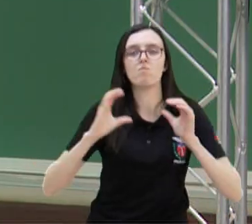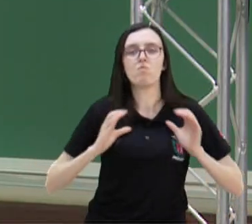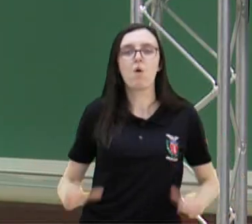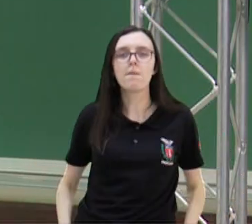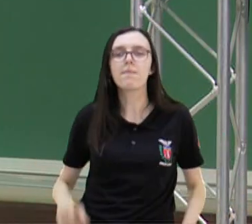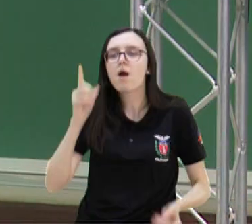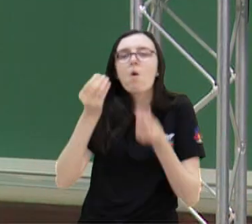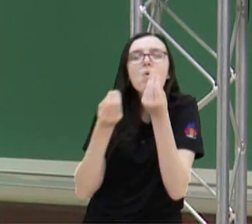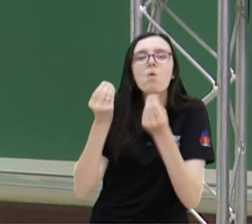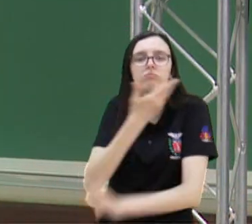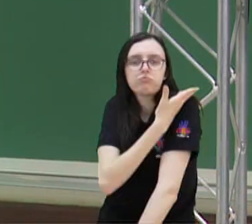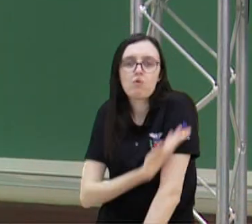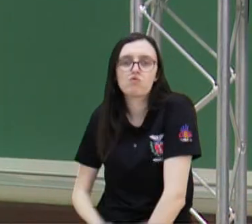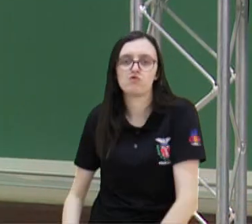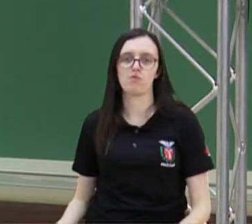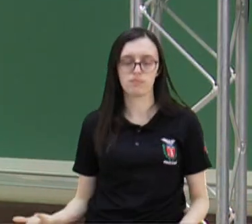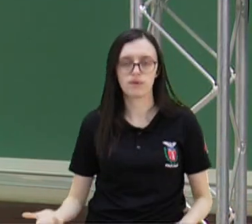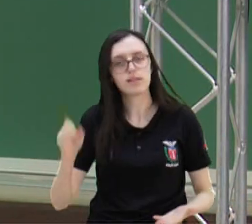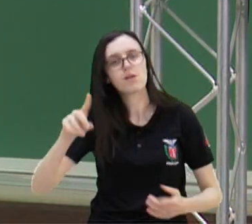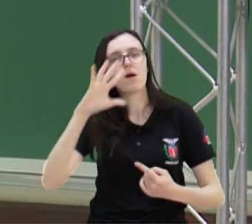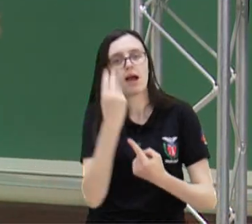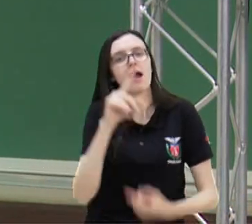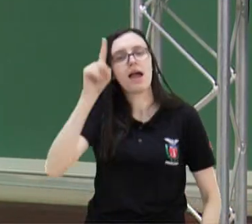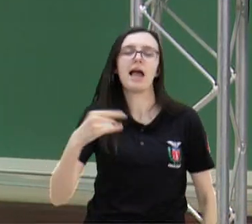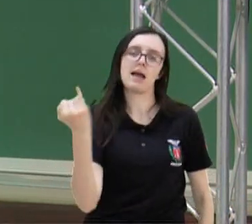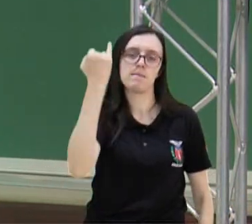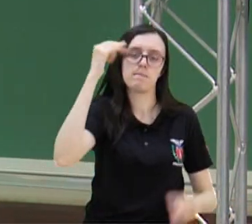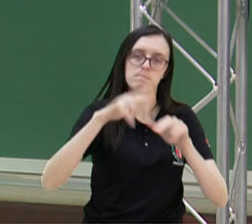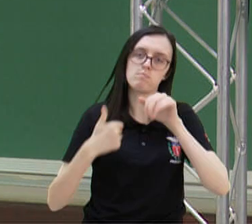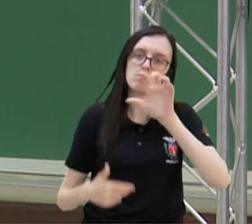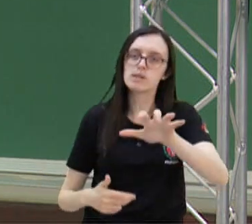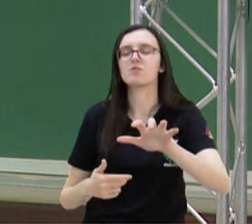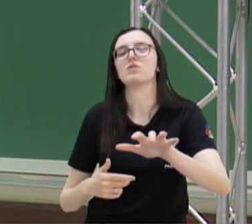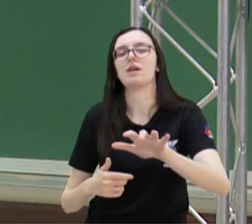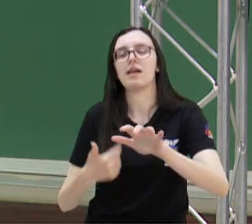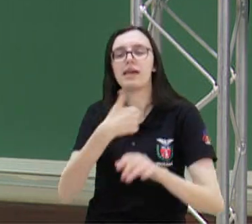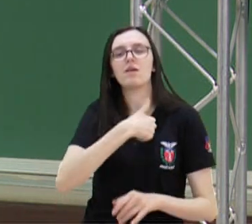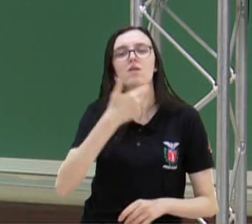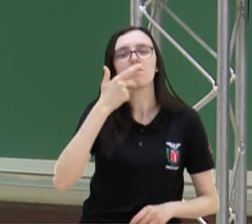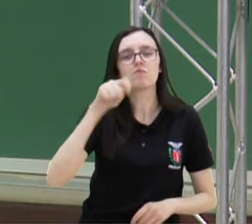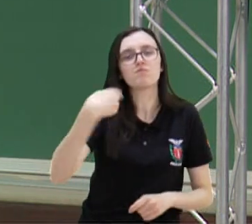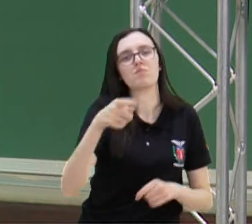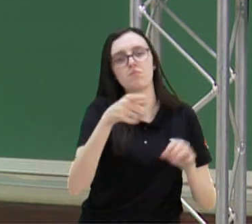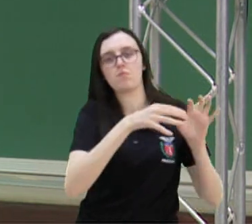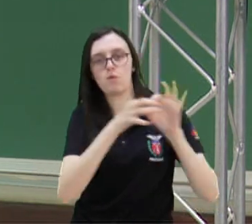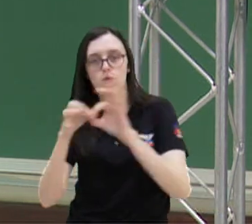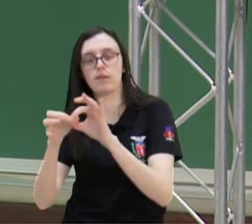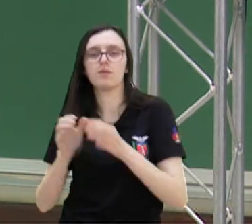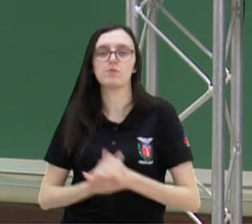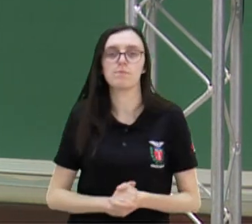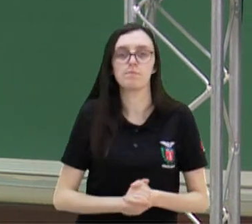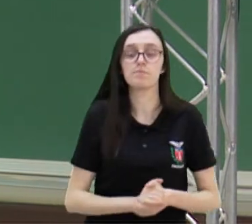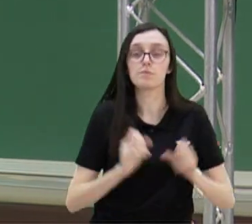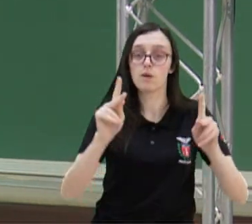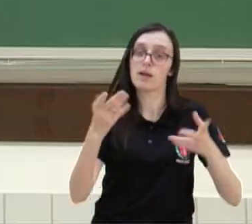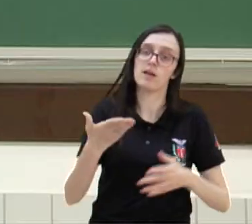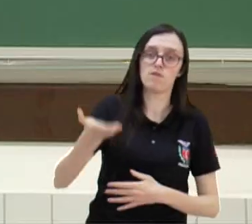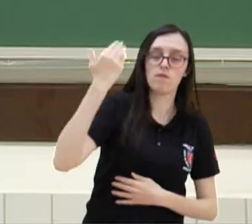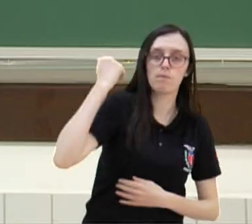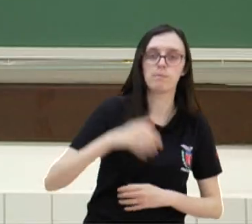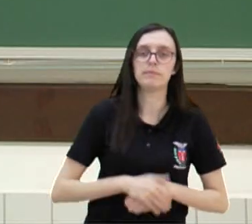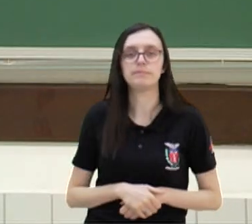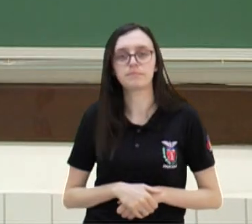de como que eram os hábitos dele. Então a arte é muito importante, por isso que eu abordo esse contexto, tá? Dito isso, vamos lá. A